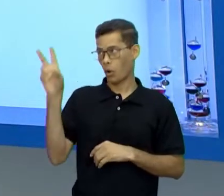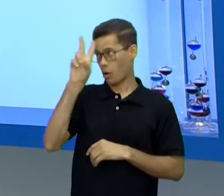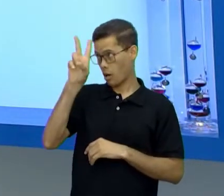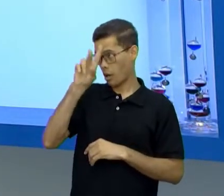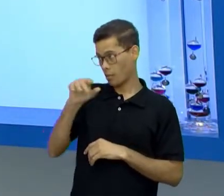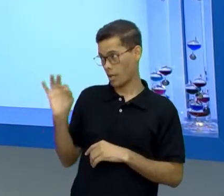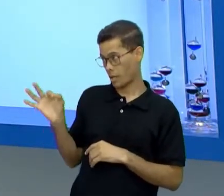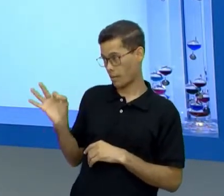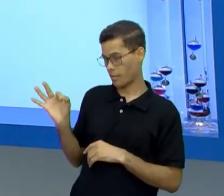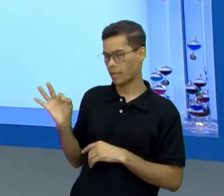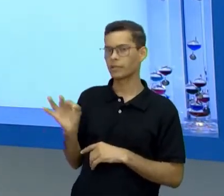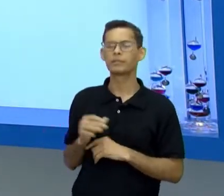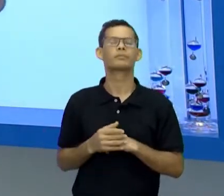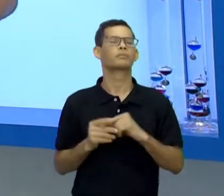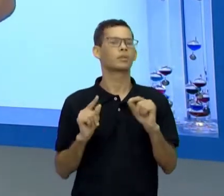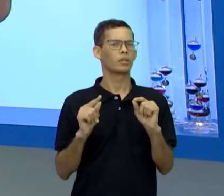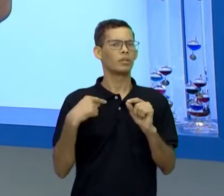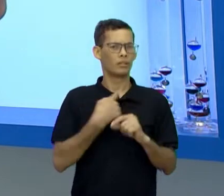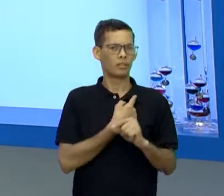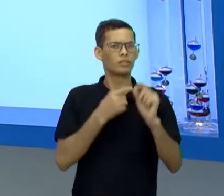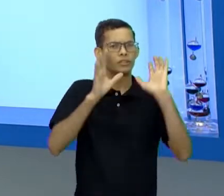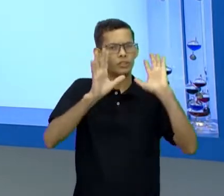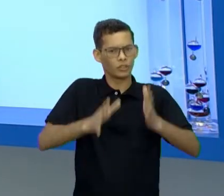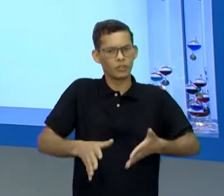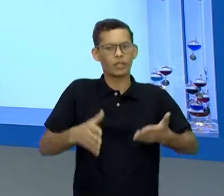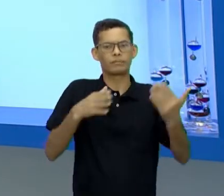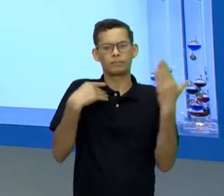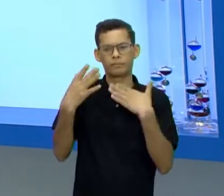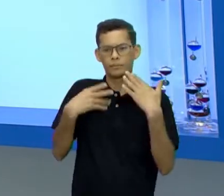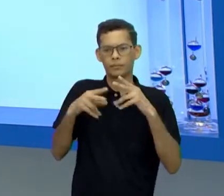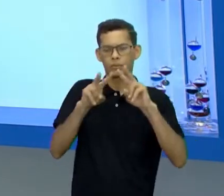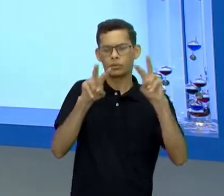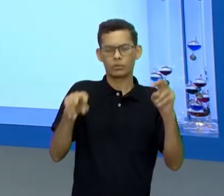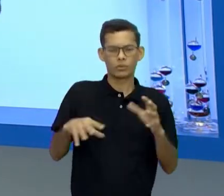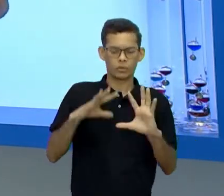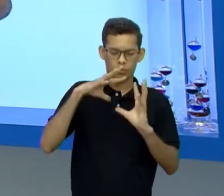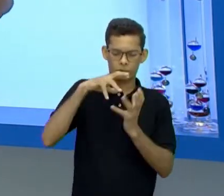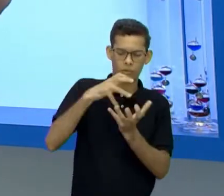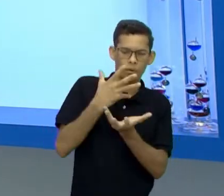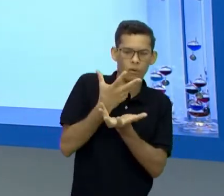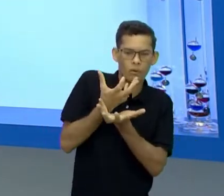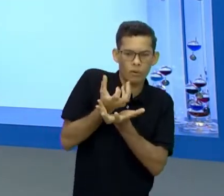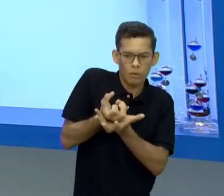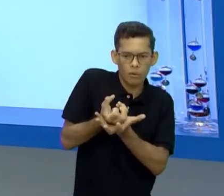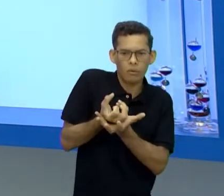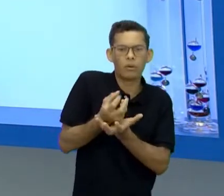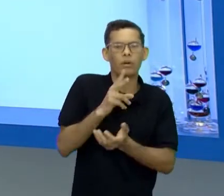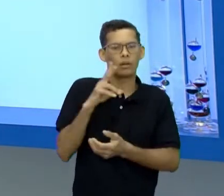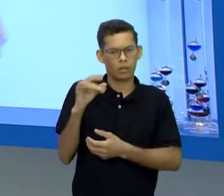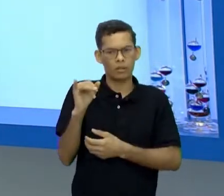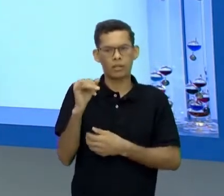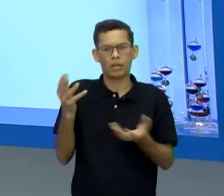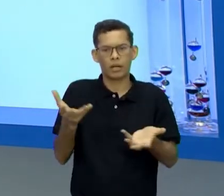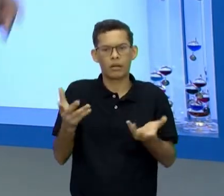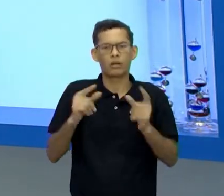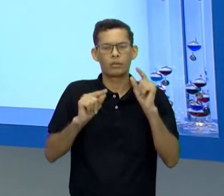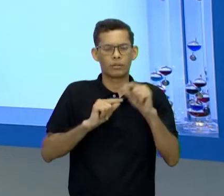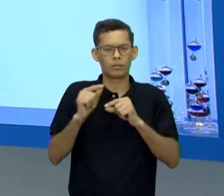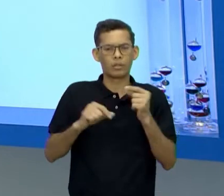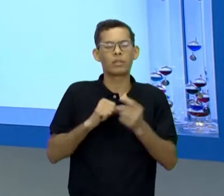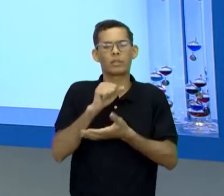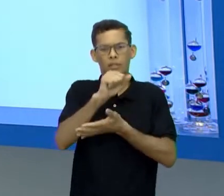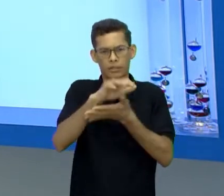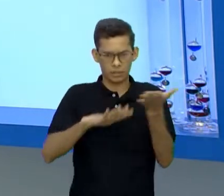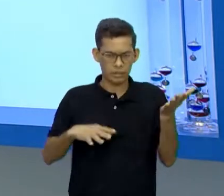isso, já falamos, né? Já falamos da lei da gravitação, lei de Kepler. Agora vamos fazer mais exercícios para